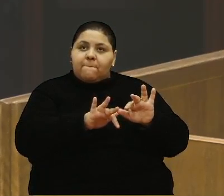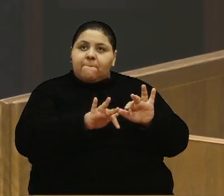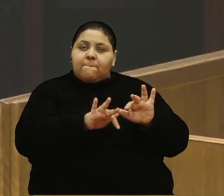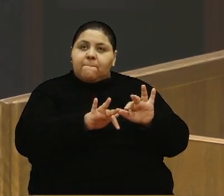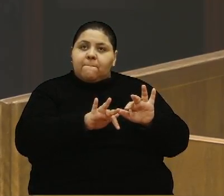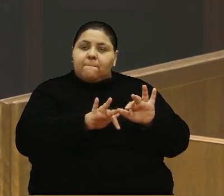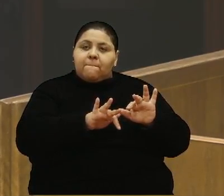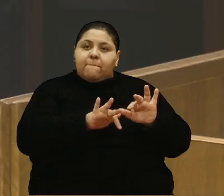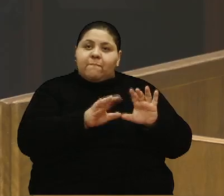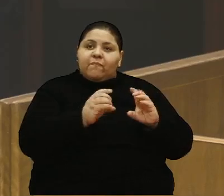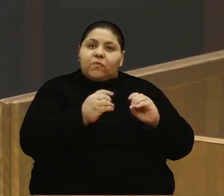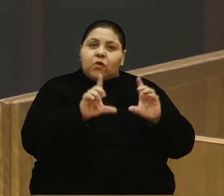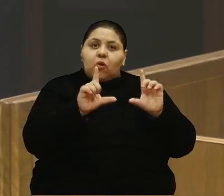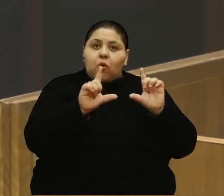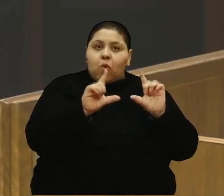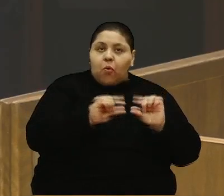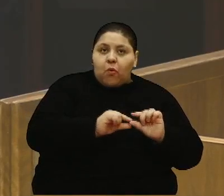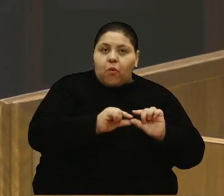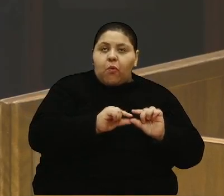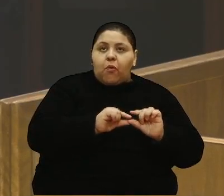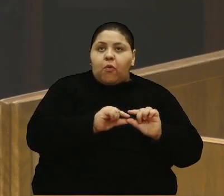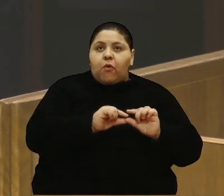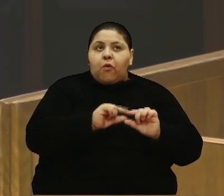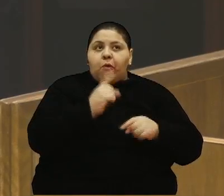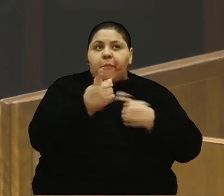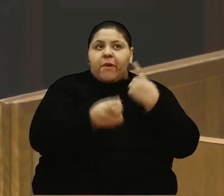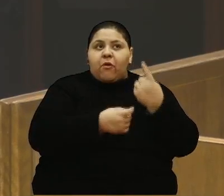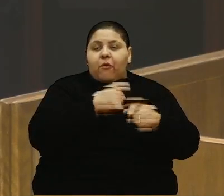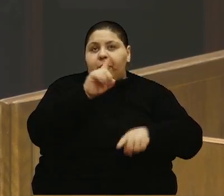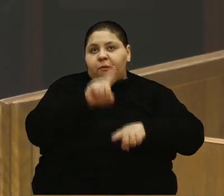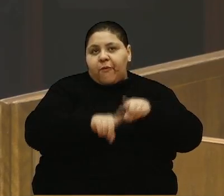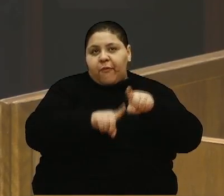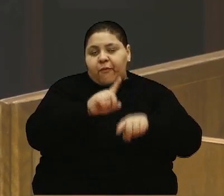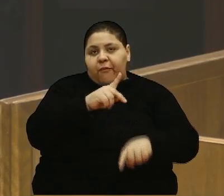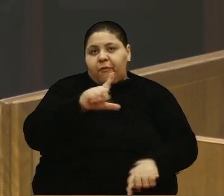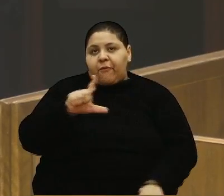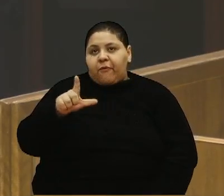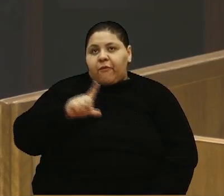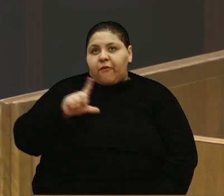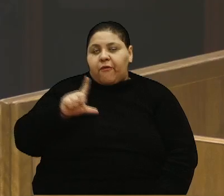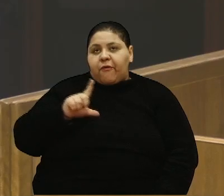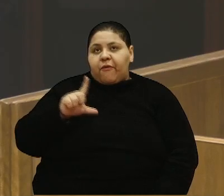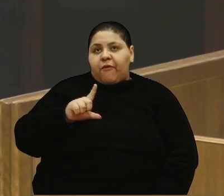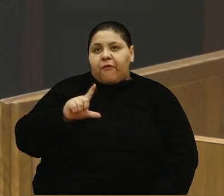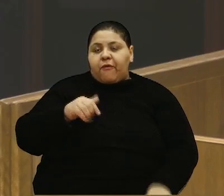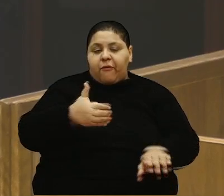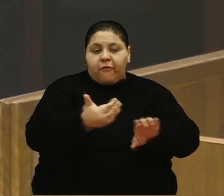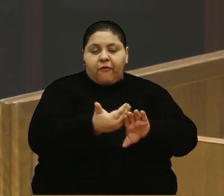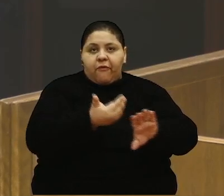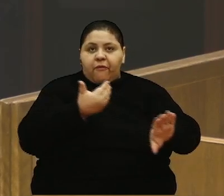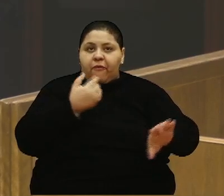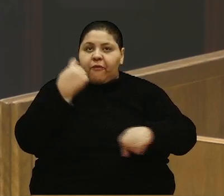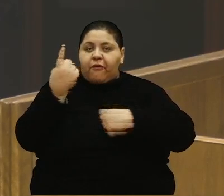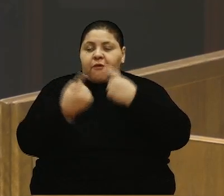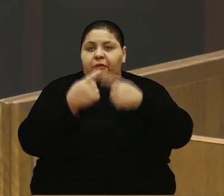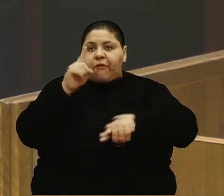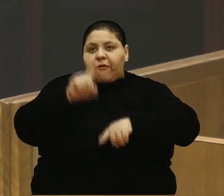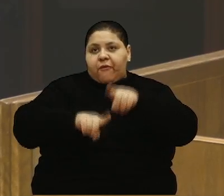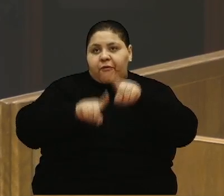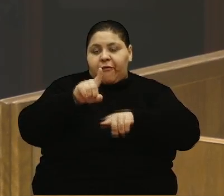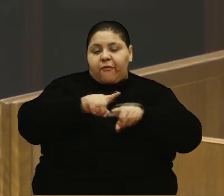ou simplificação para determinadas atividades. O PL prevê a dispensa de licenciamento para algumas